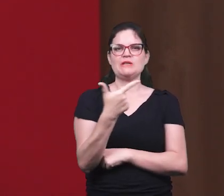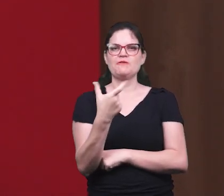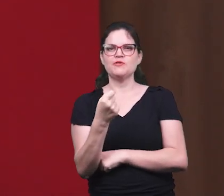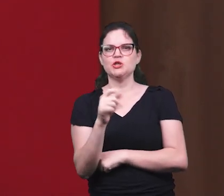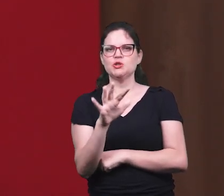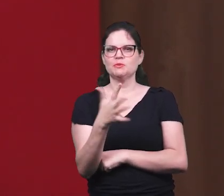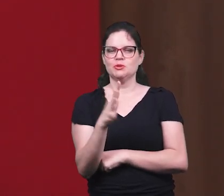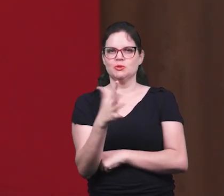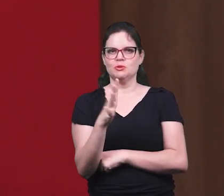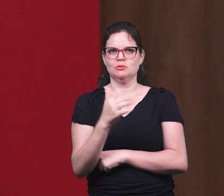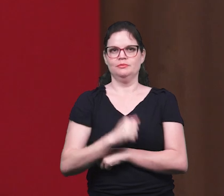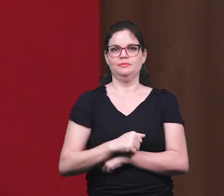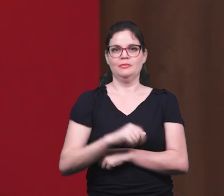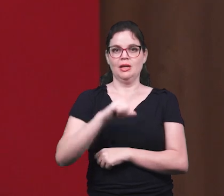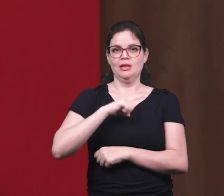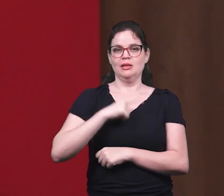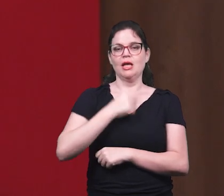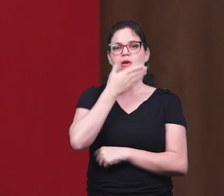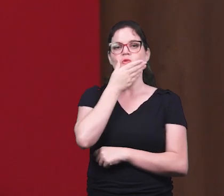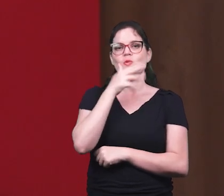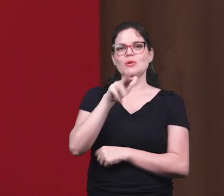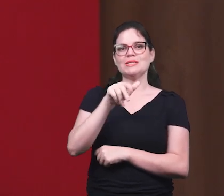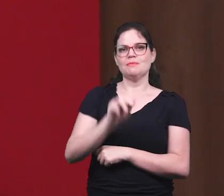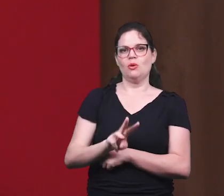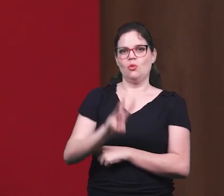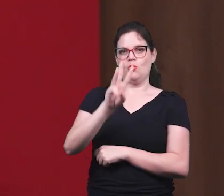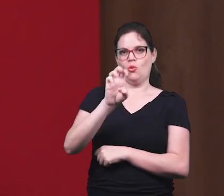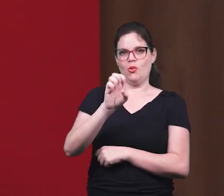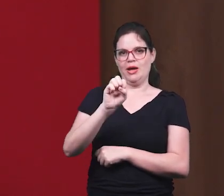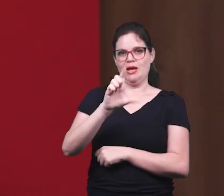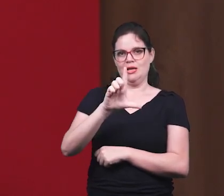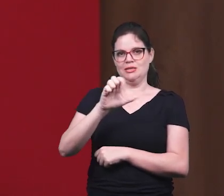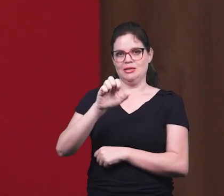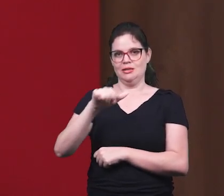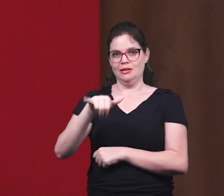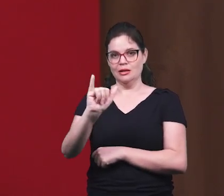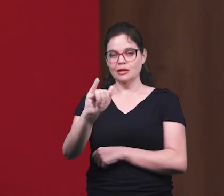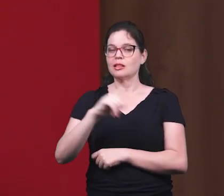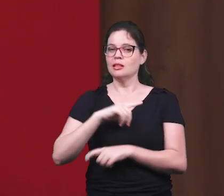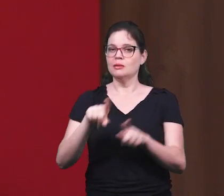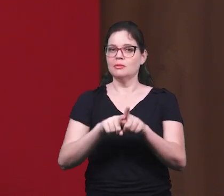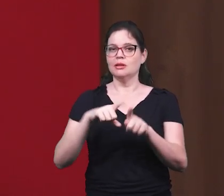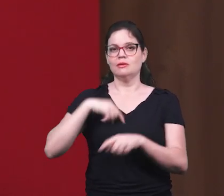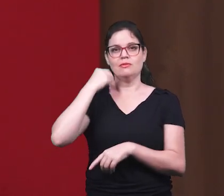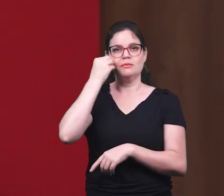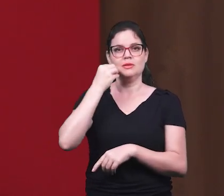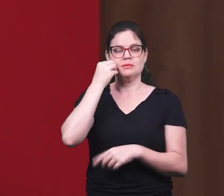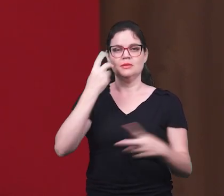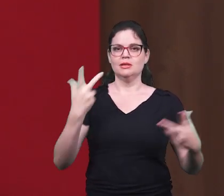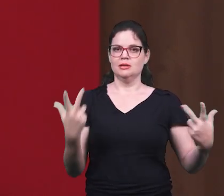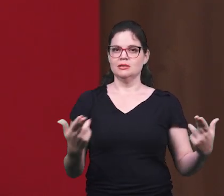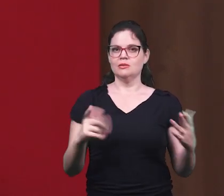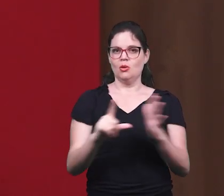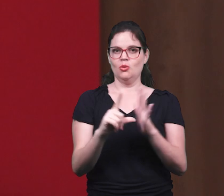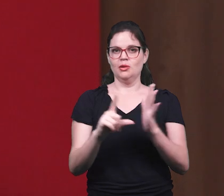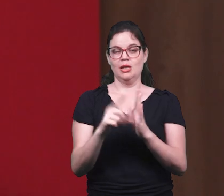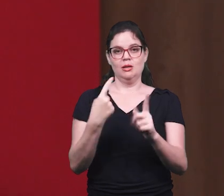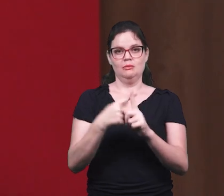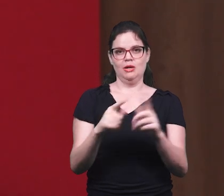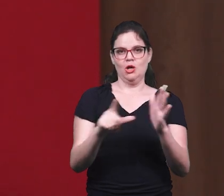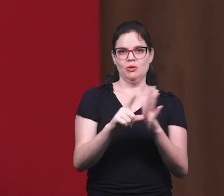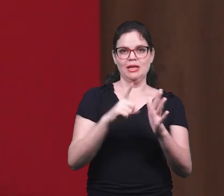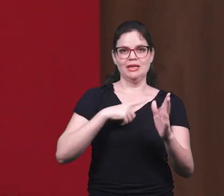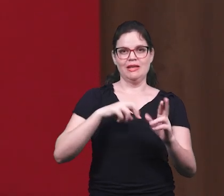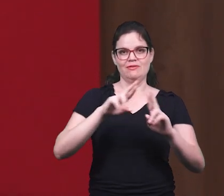ali, quando os Wesley, lá os irmãos Wesley teve uma experiência parecida, assim como o Lutero